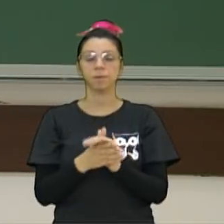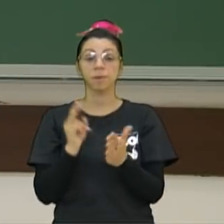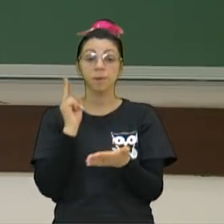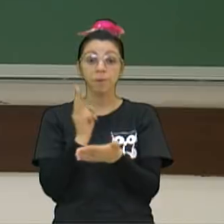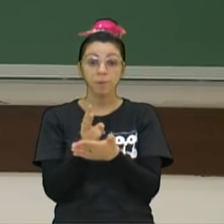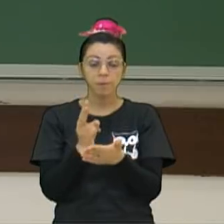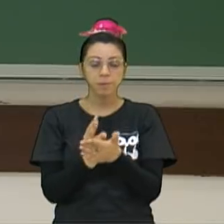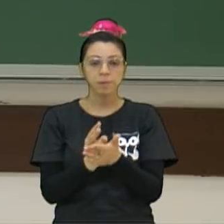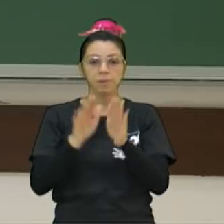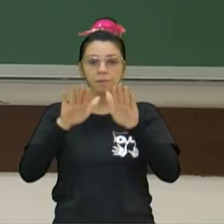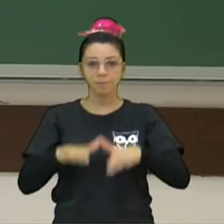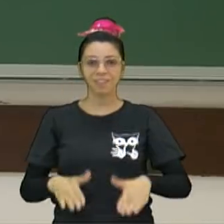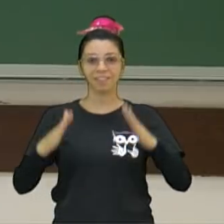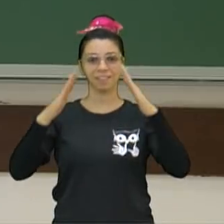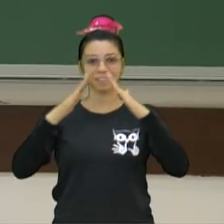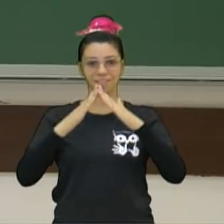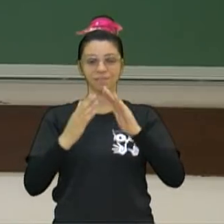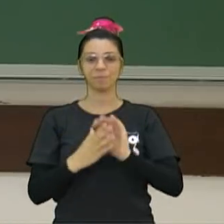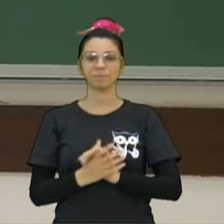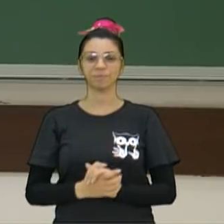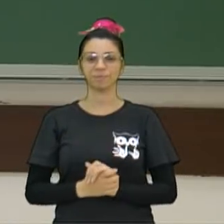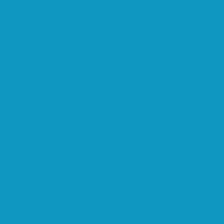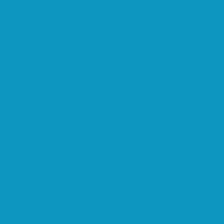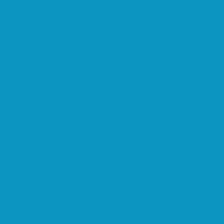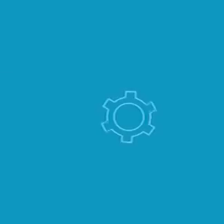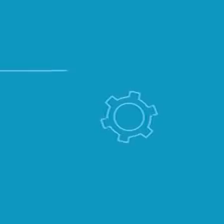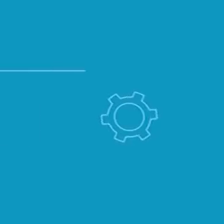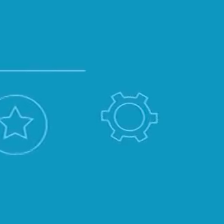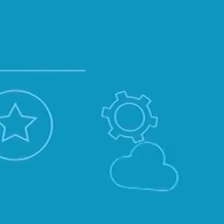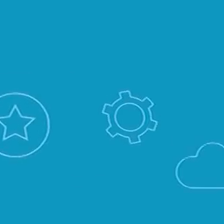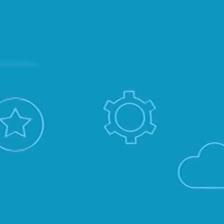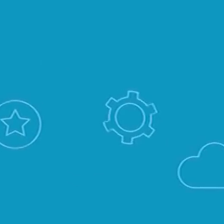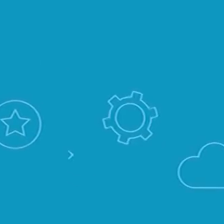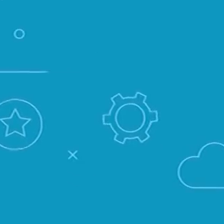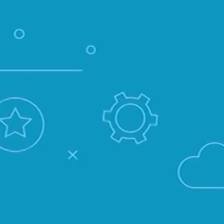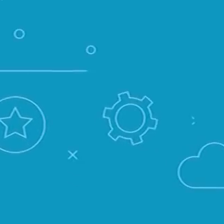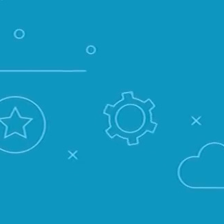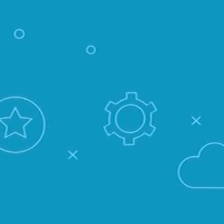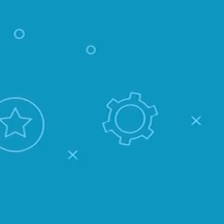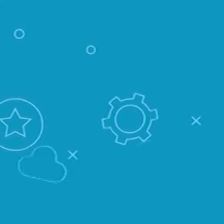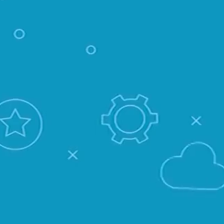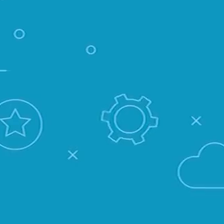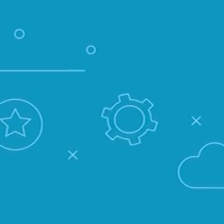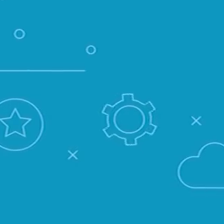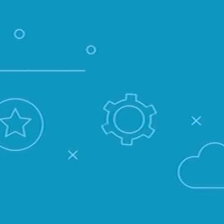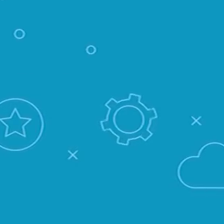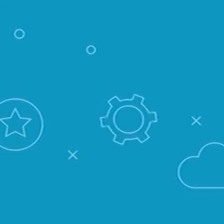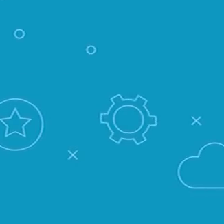continuem em suas casas se puderem.